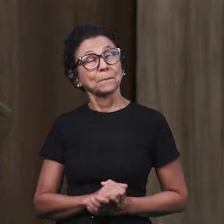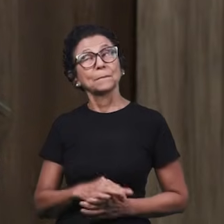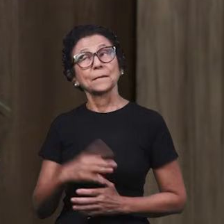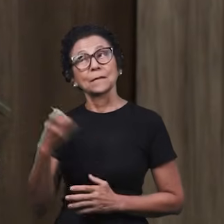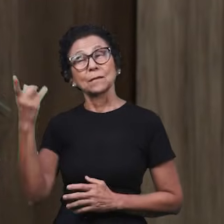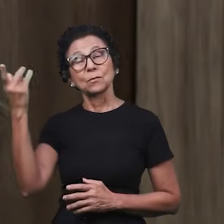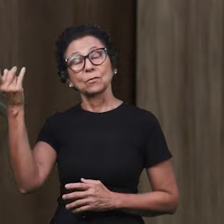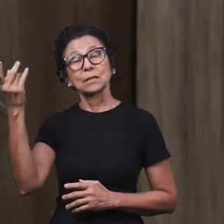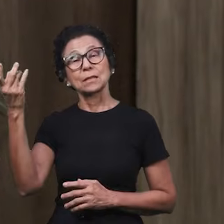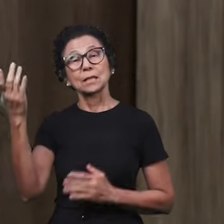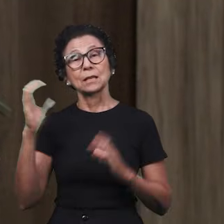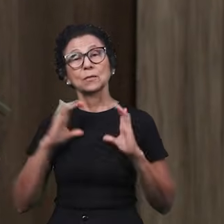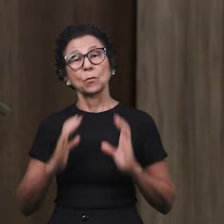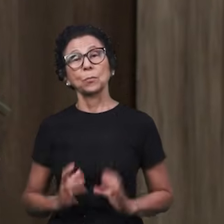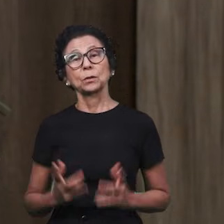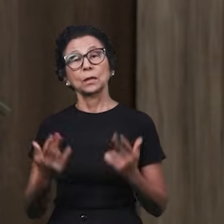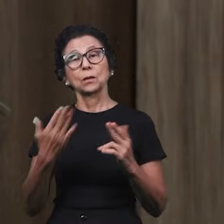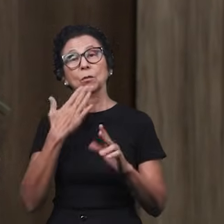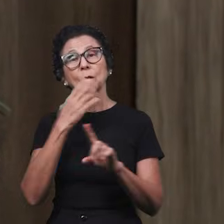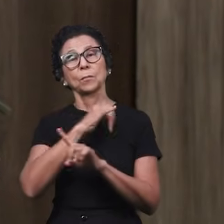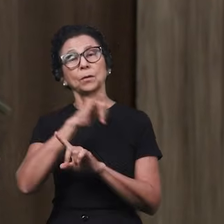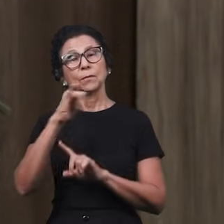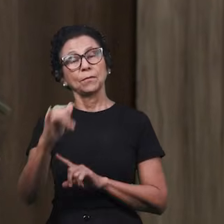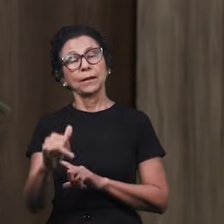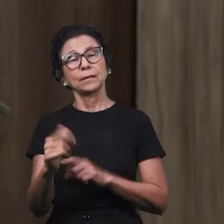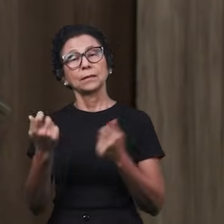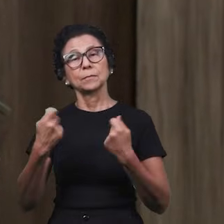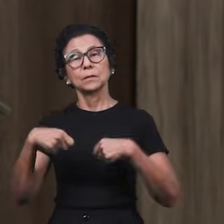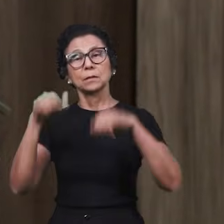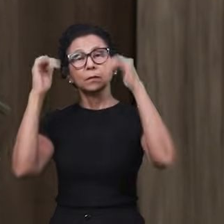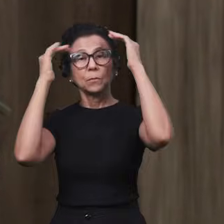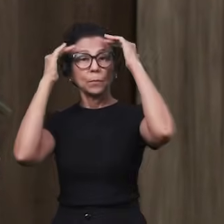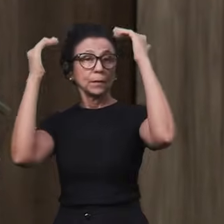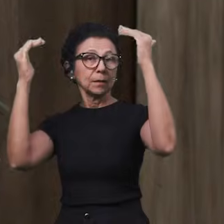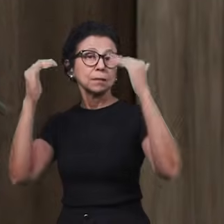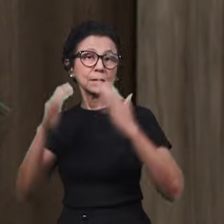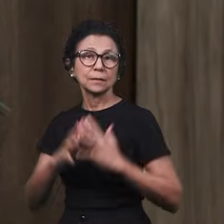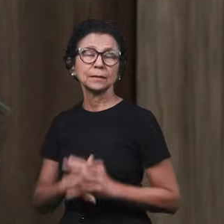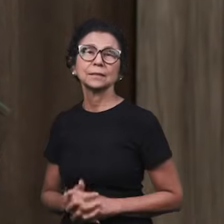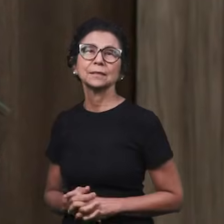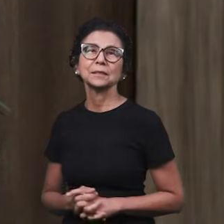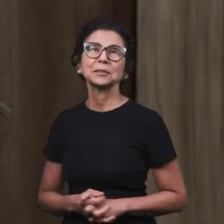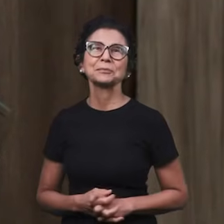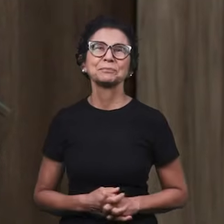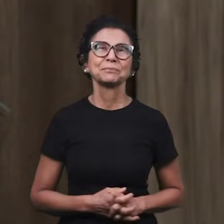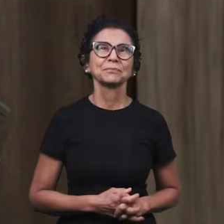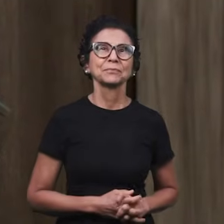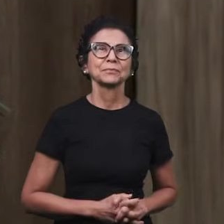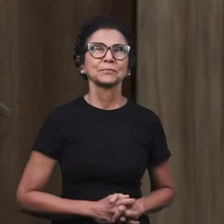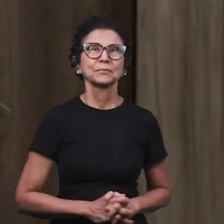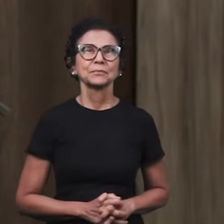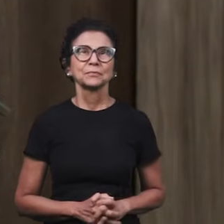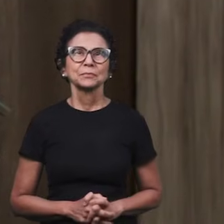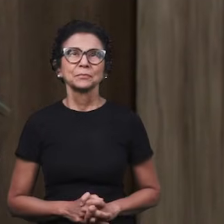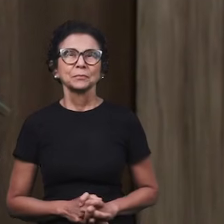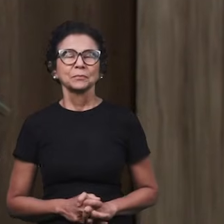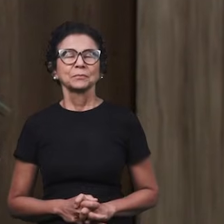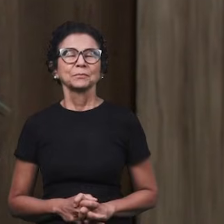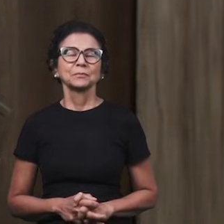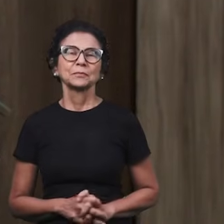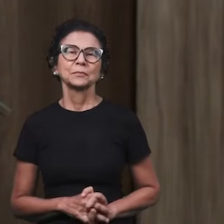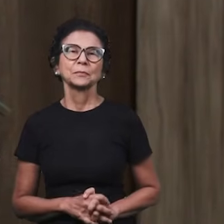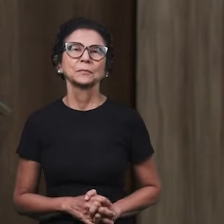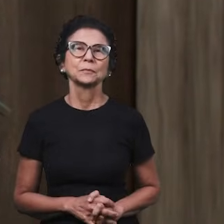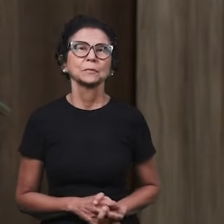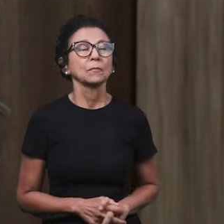isso. Então, se a gente obedece aquilo que foi orientado, o benefício é só nosso, não é de mais ninguém, né? E não tem nada melhor do que a gente ser